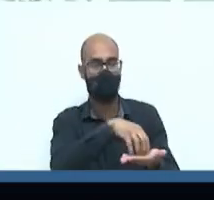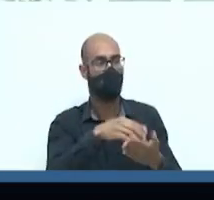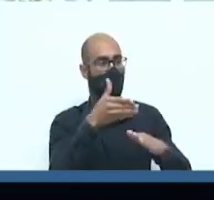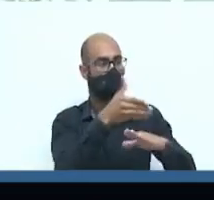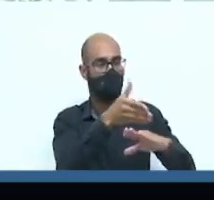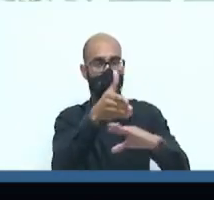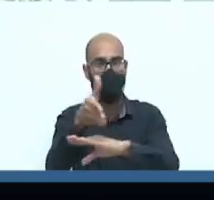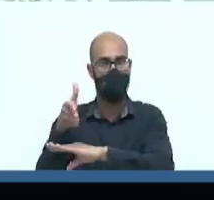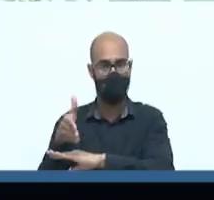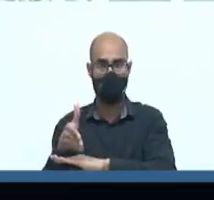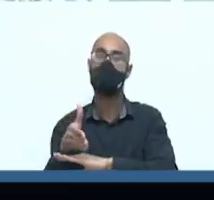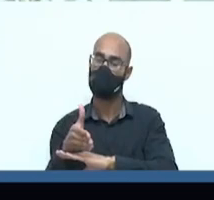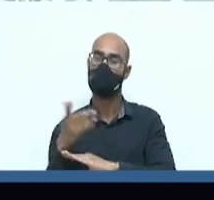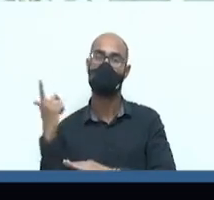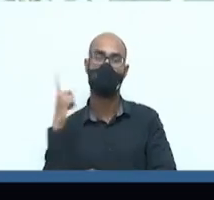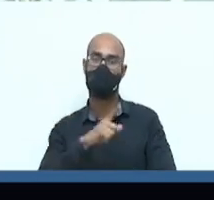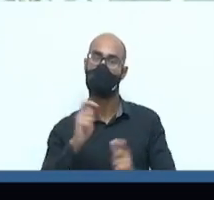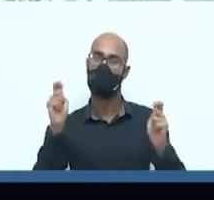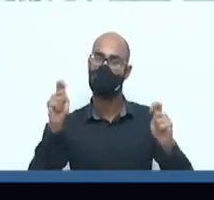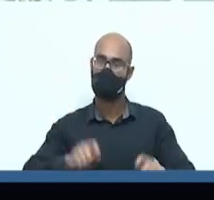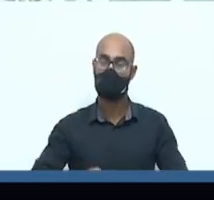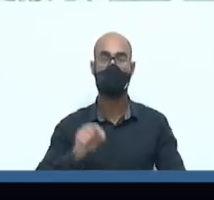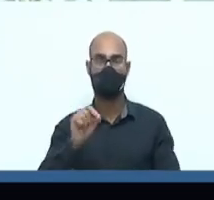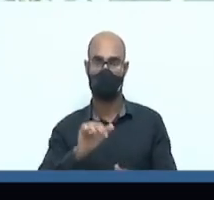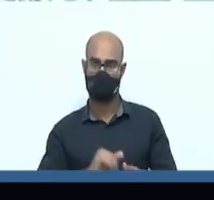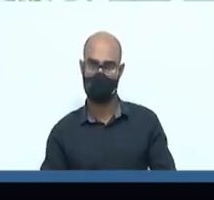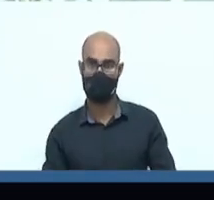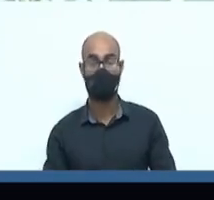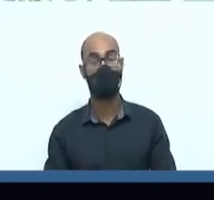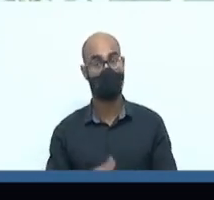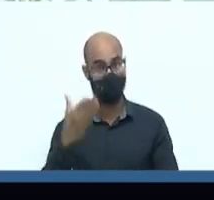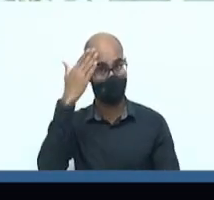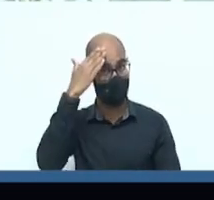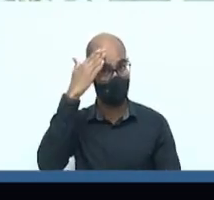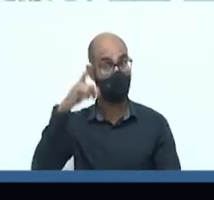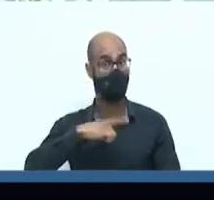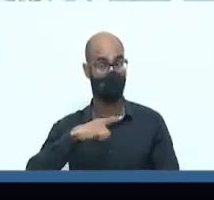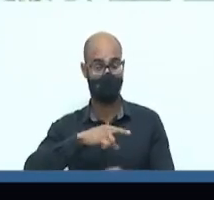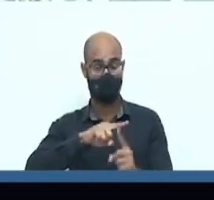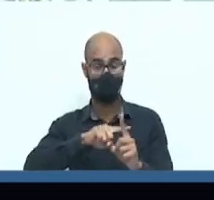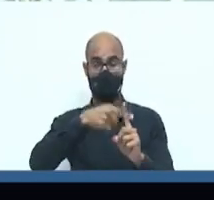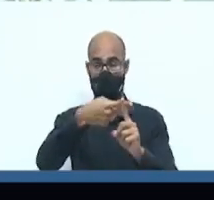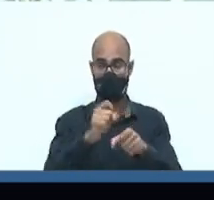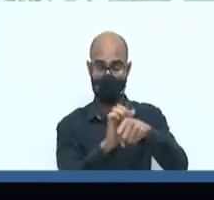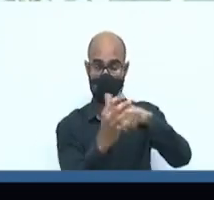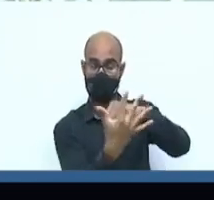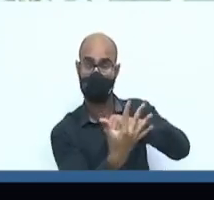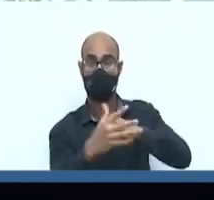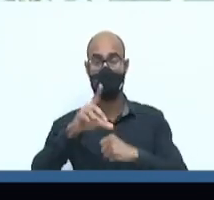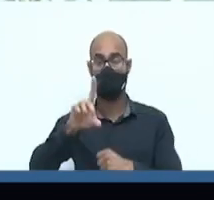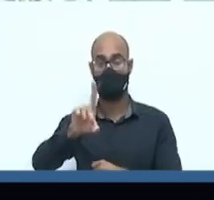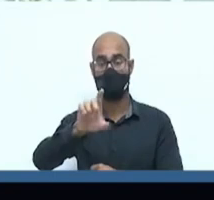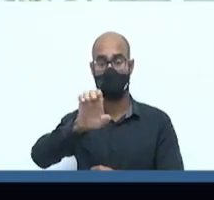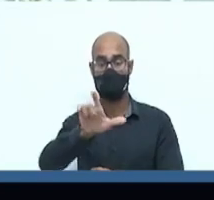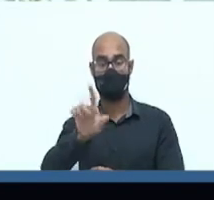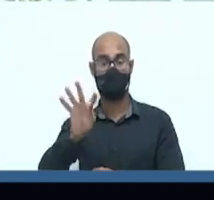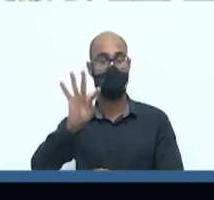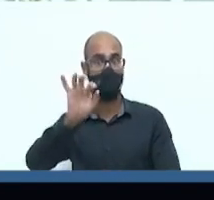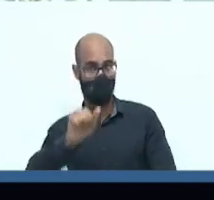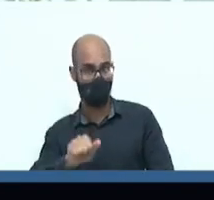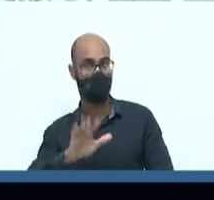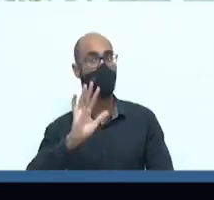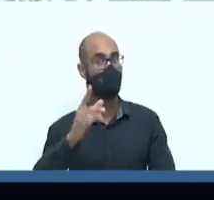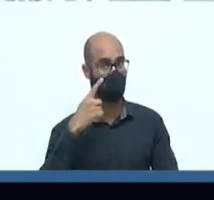nós possamos agora nessa etapa com a presença da variante Delta que no Mato Grosso detectado nos